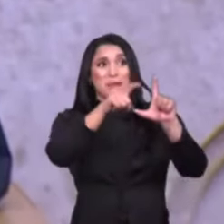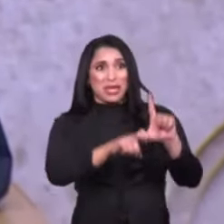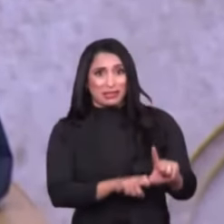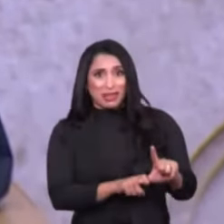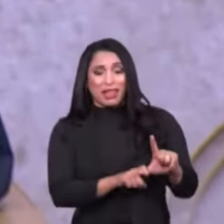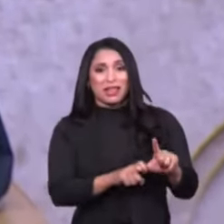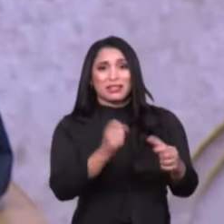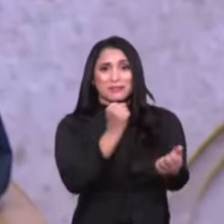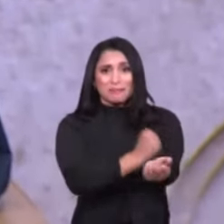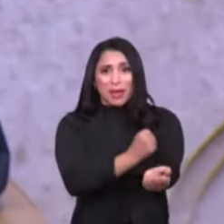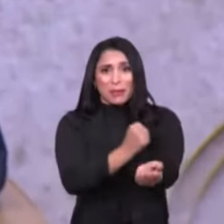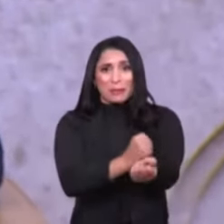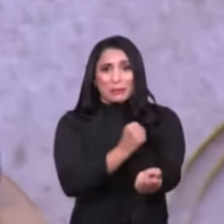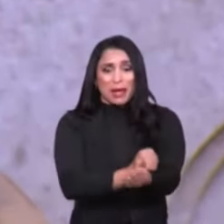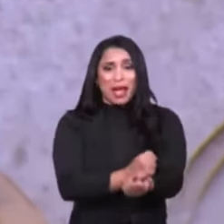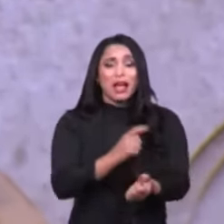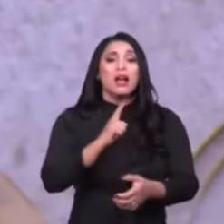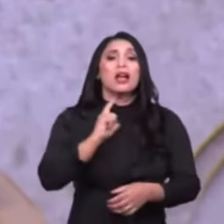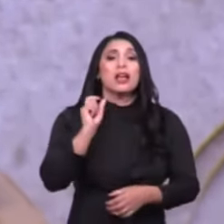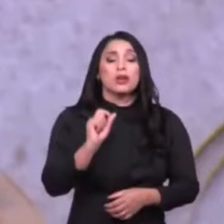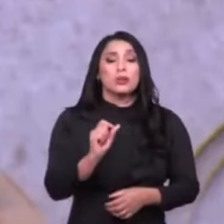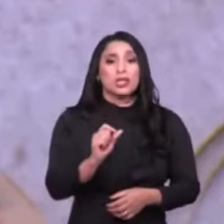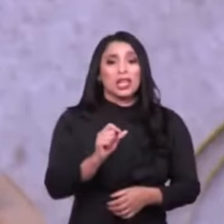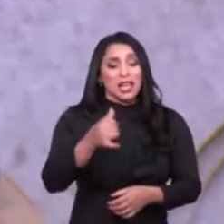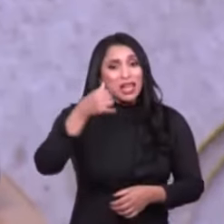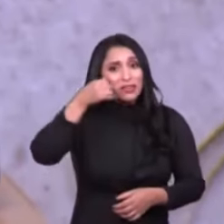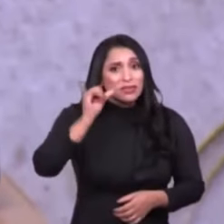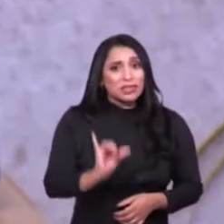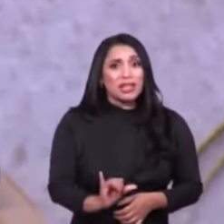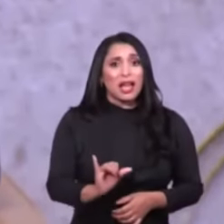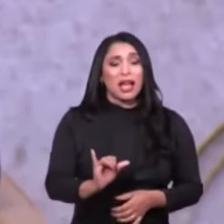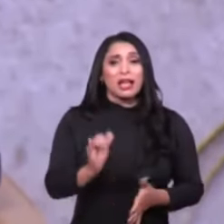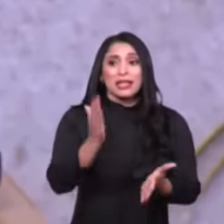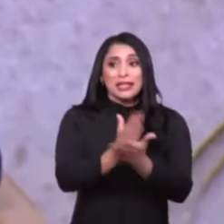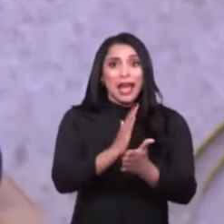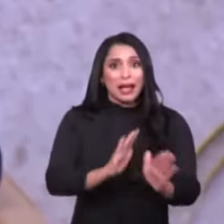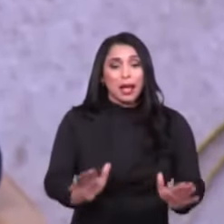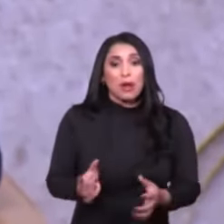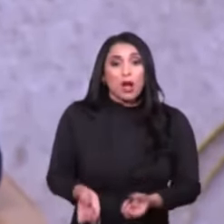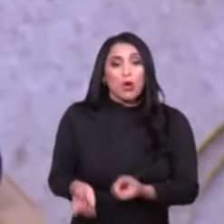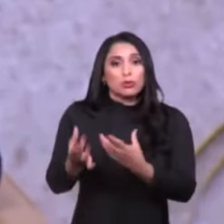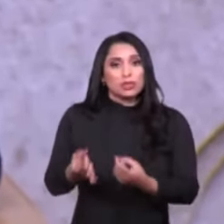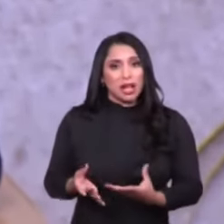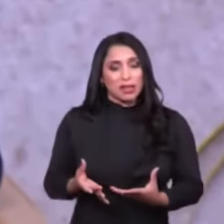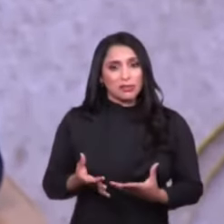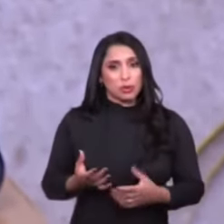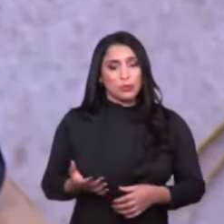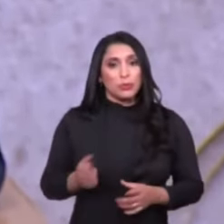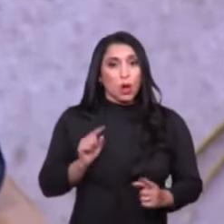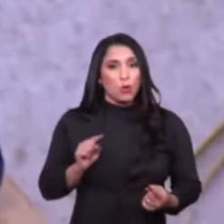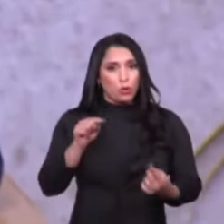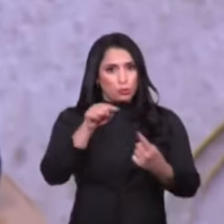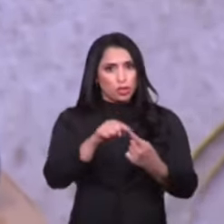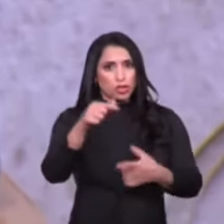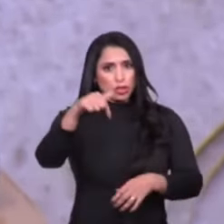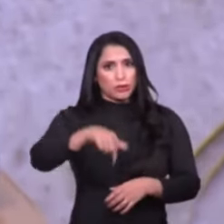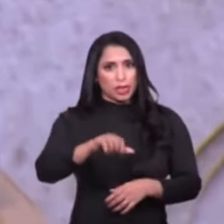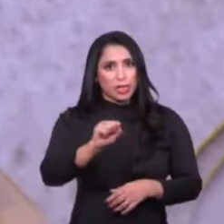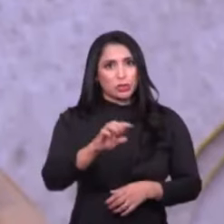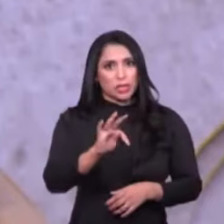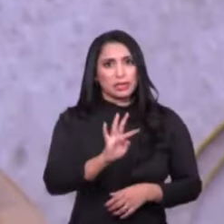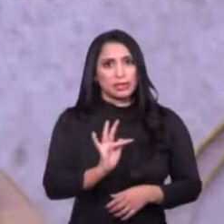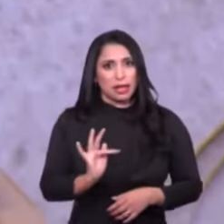tráfico. O que nós estamos procurando fazer é encontrar a